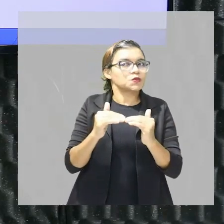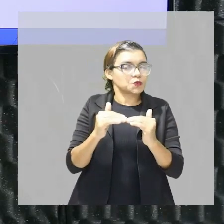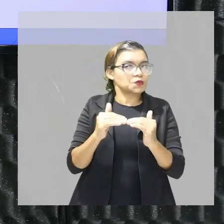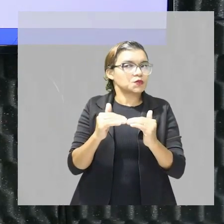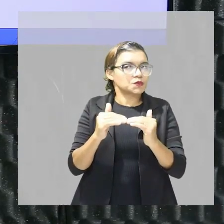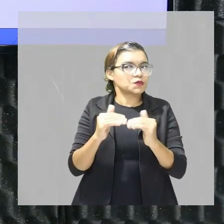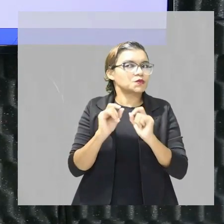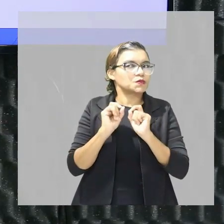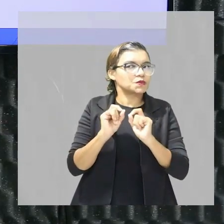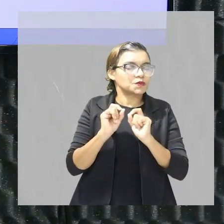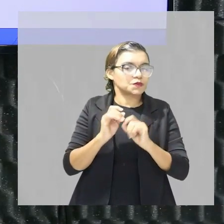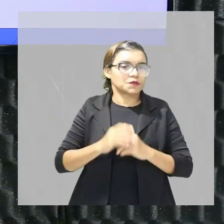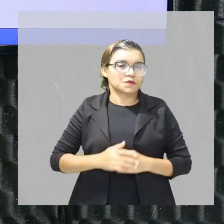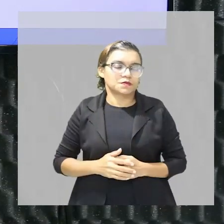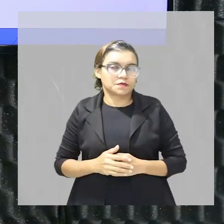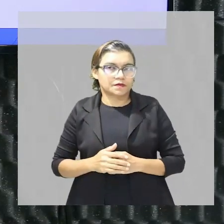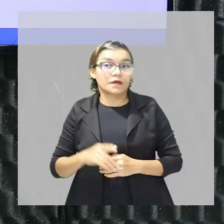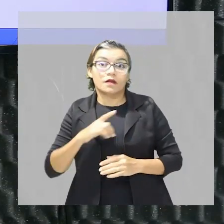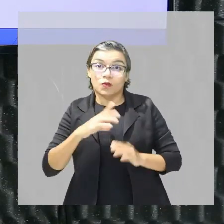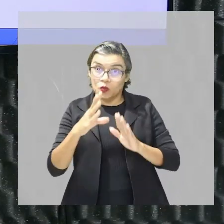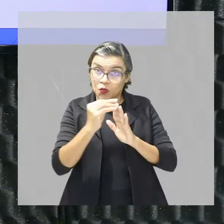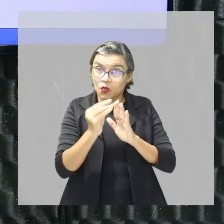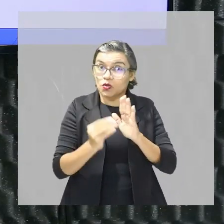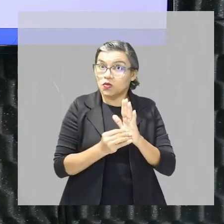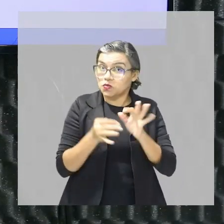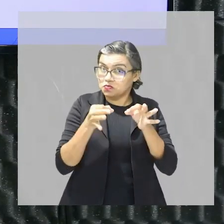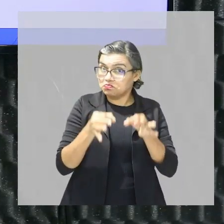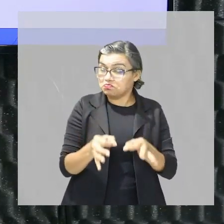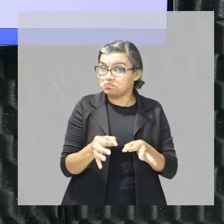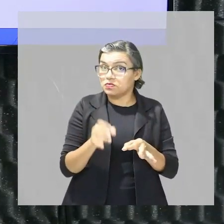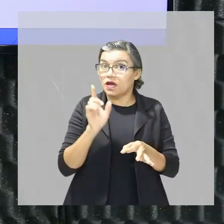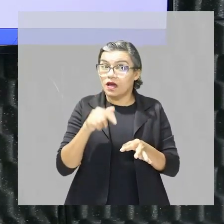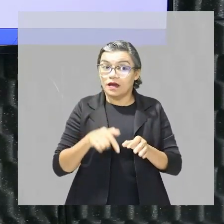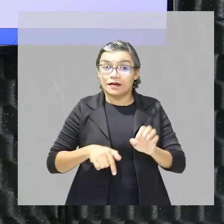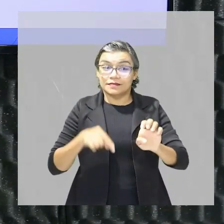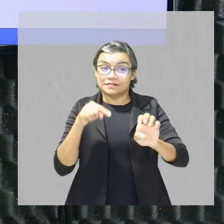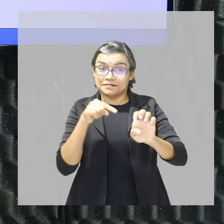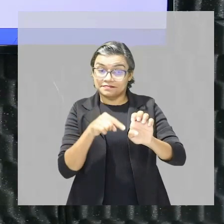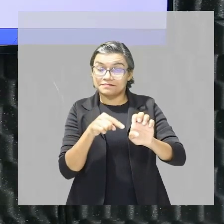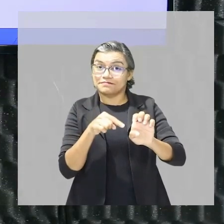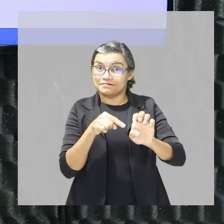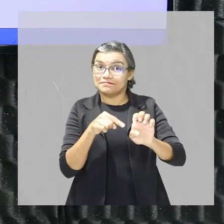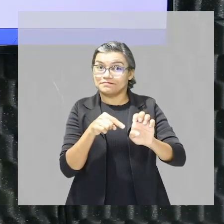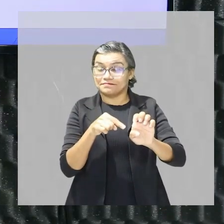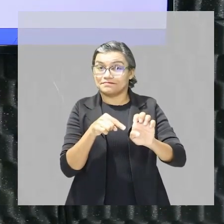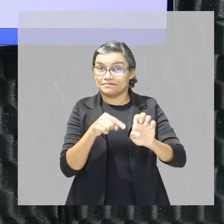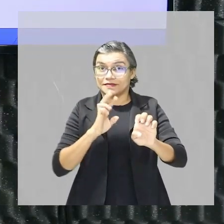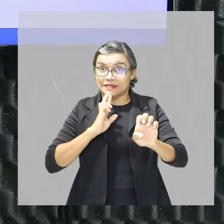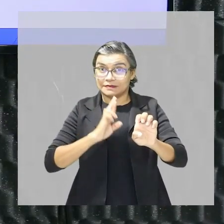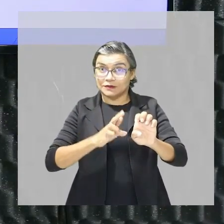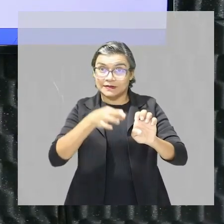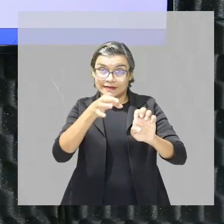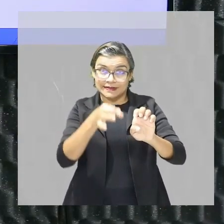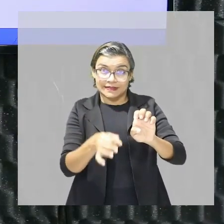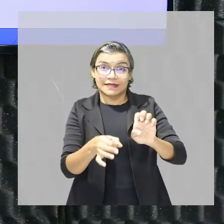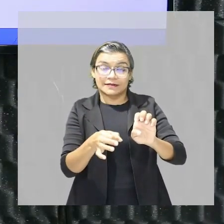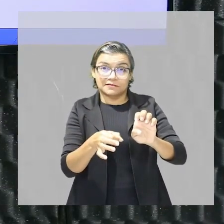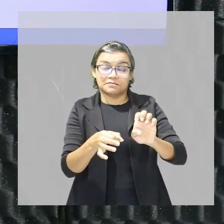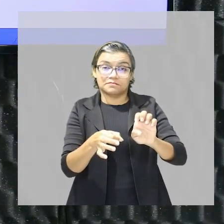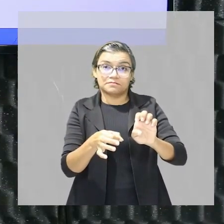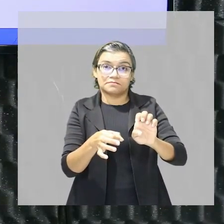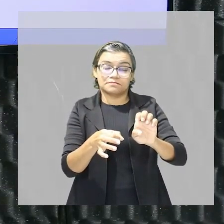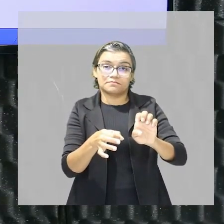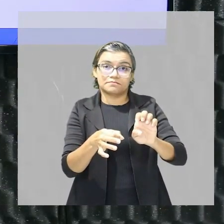gente aqui traz um conteúdo mais adequado é a letra e certo então dentro do que nós